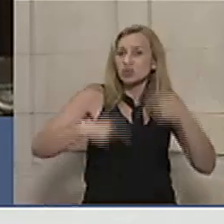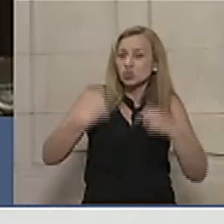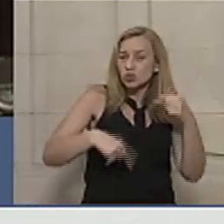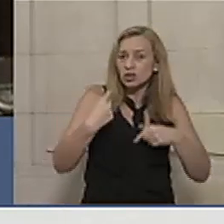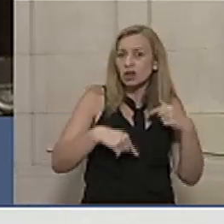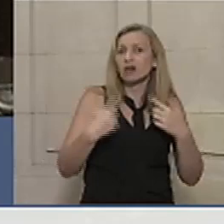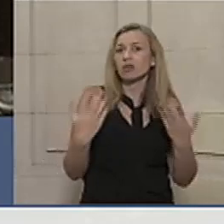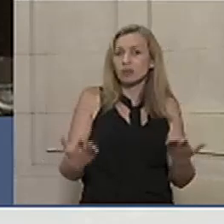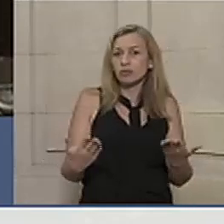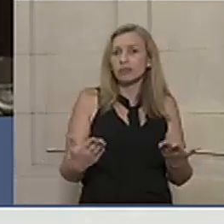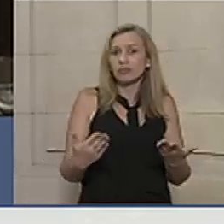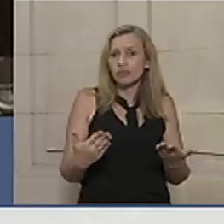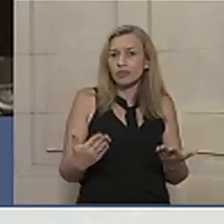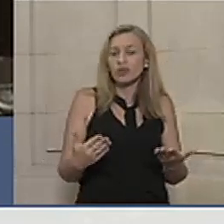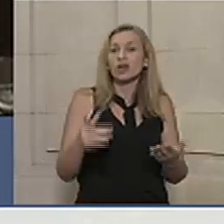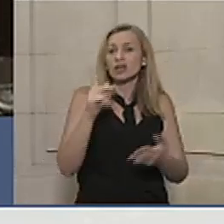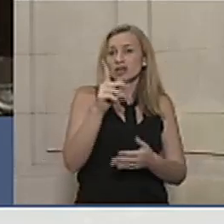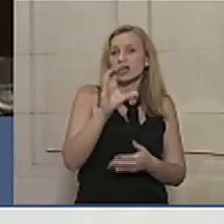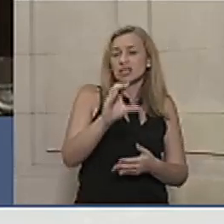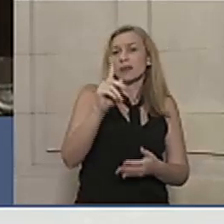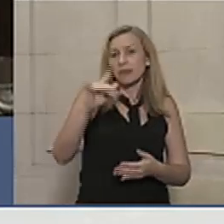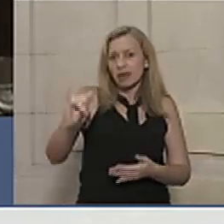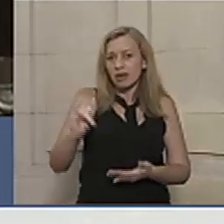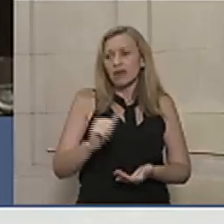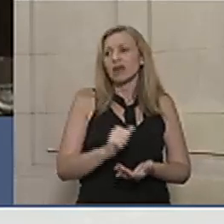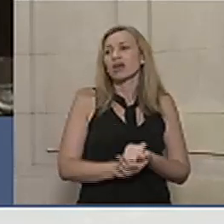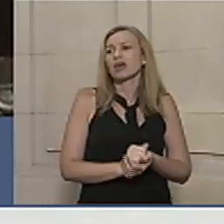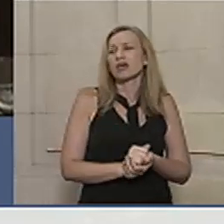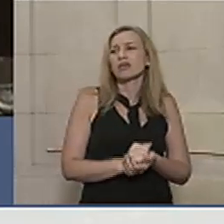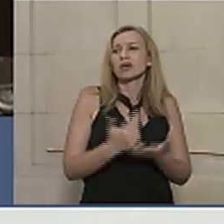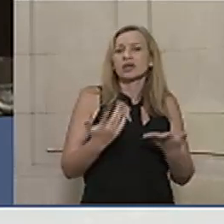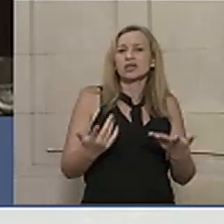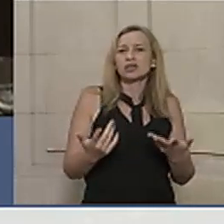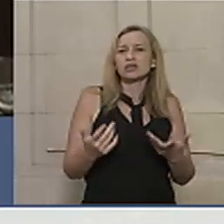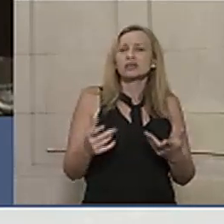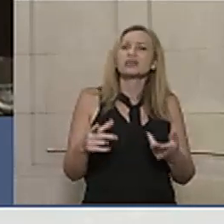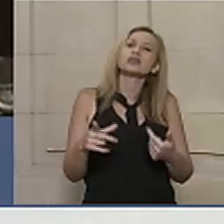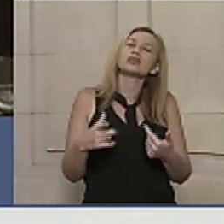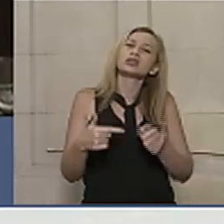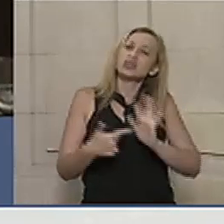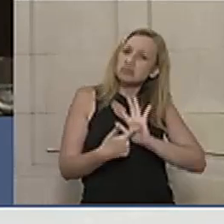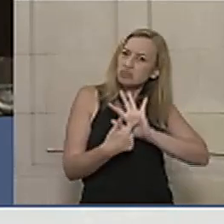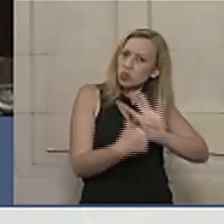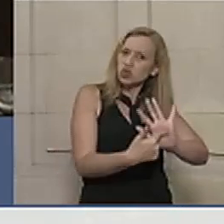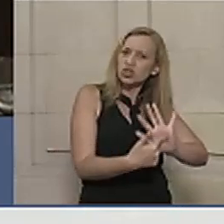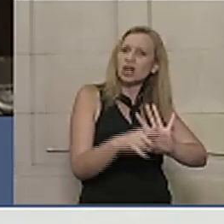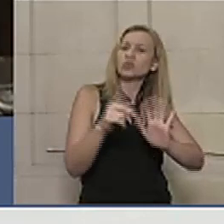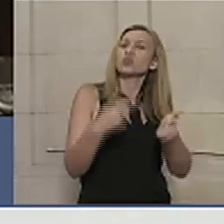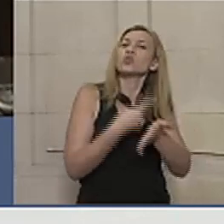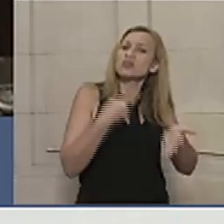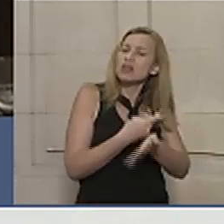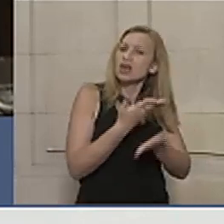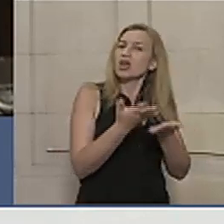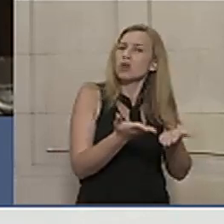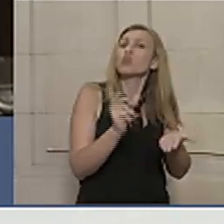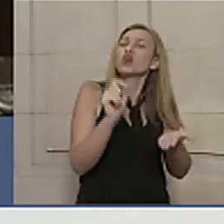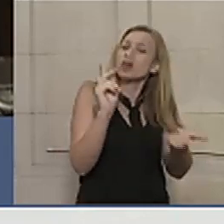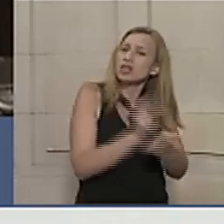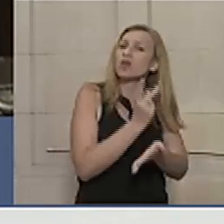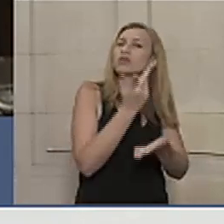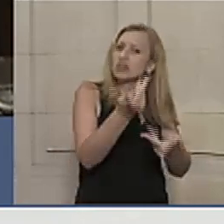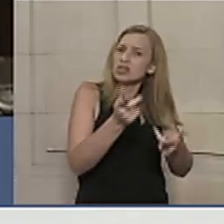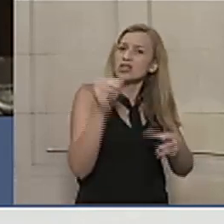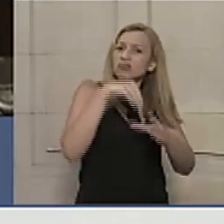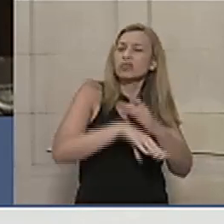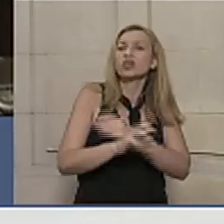discussão através de uma CPI, para que seja identificada o que